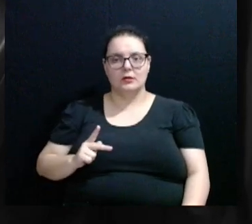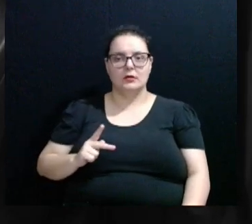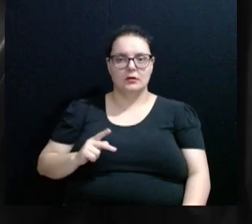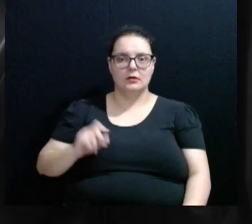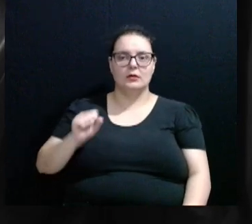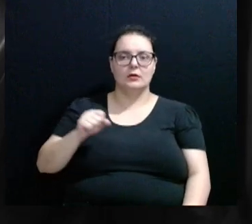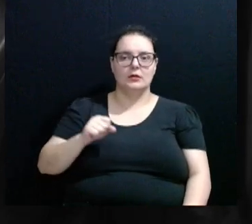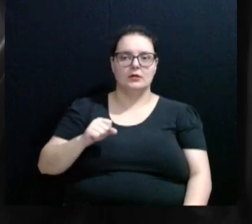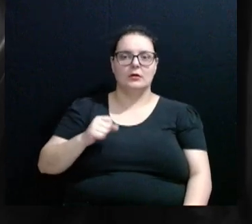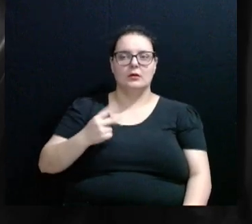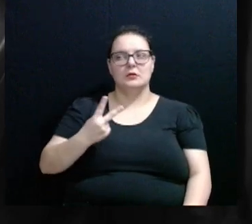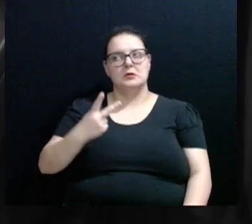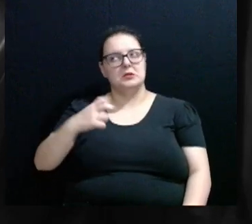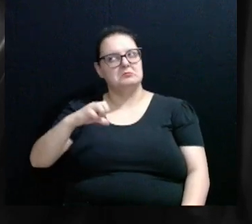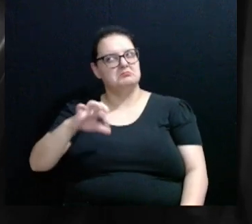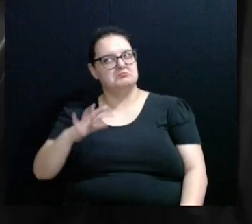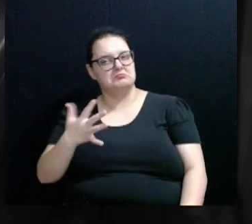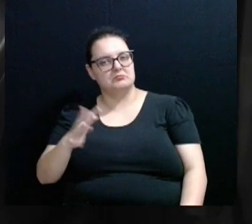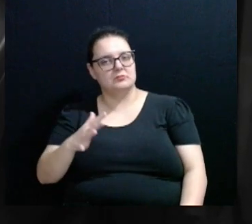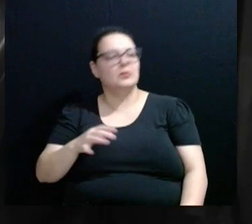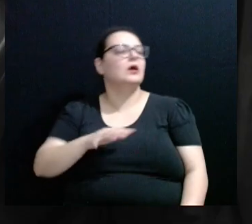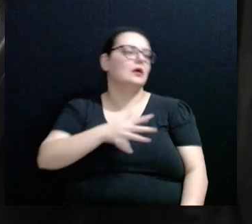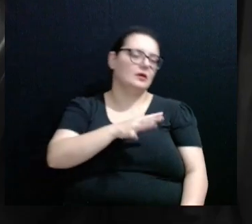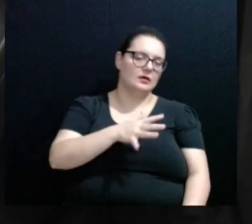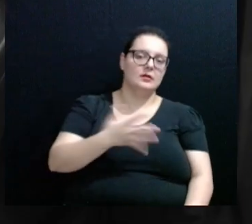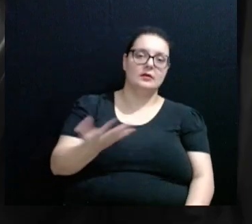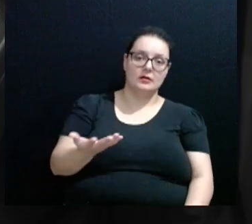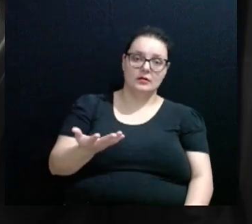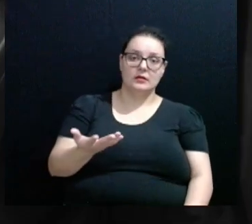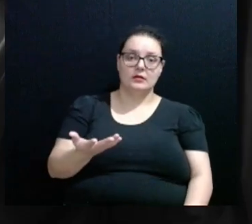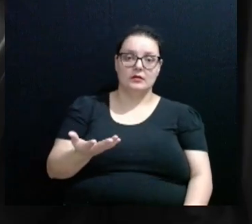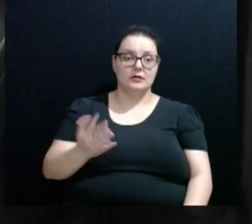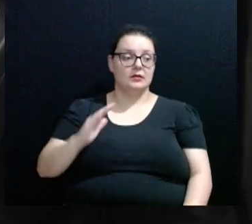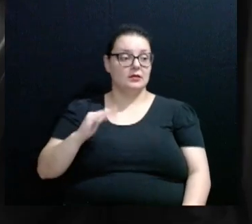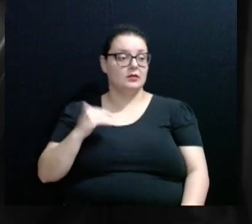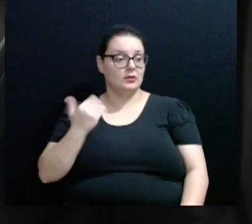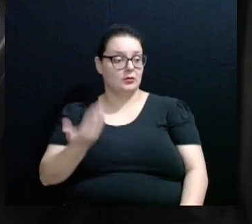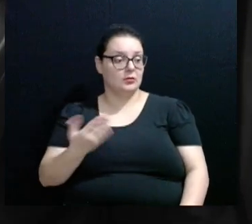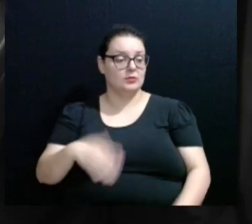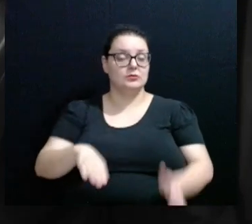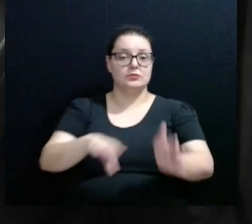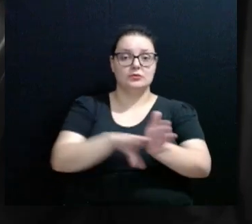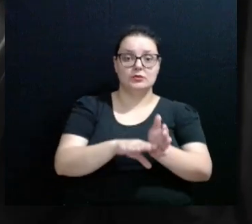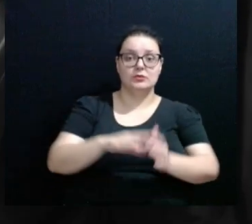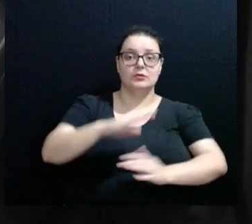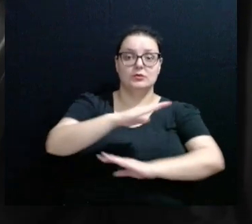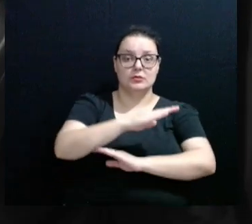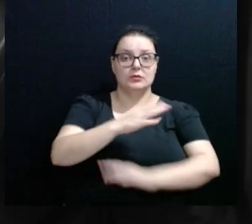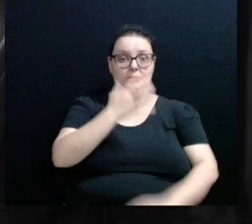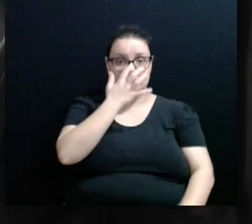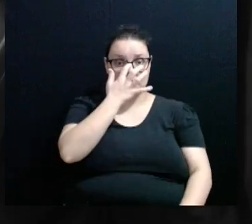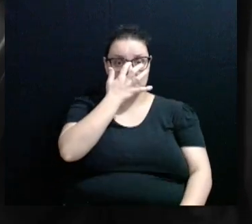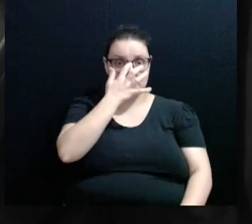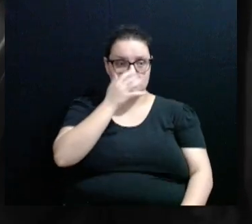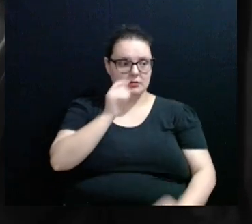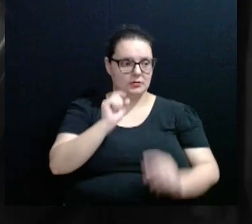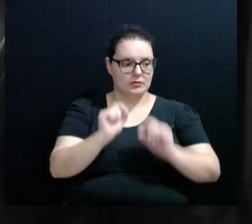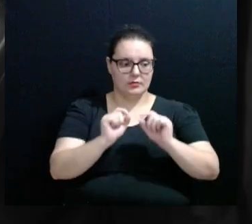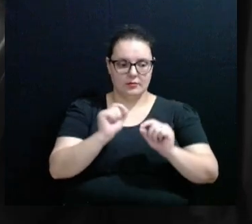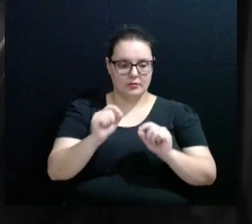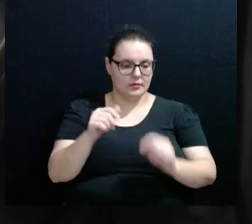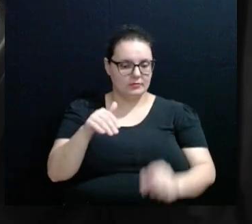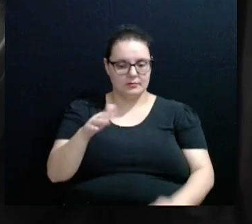foi 29. Por aí. Por aí. E aí, quando você chegou na Câmara, o que mais